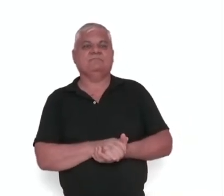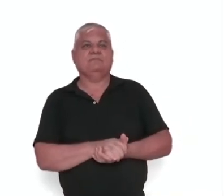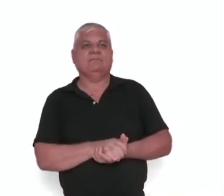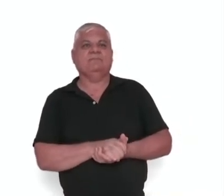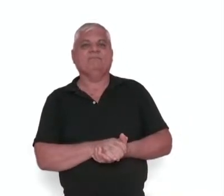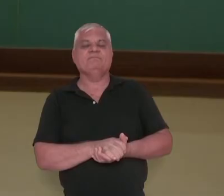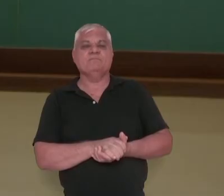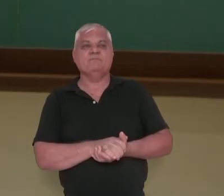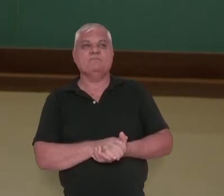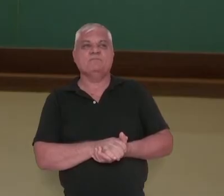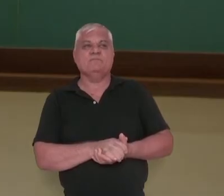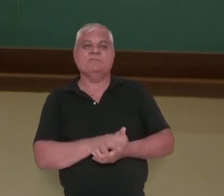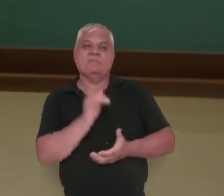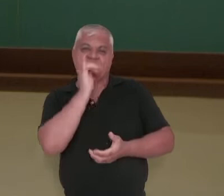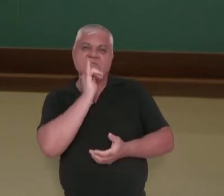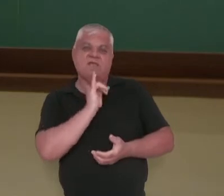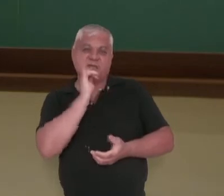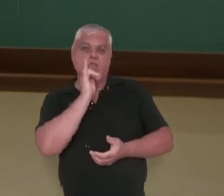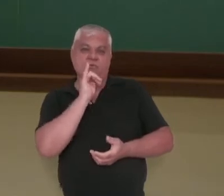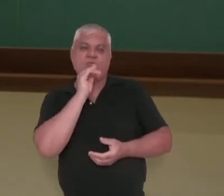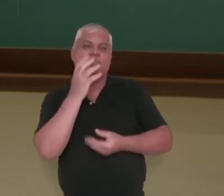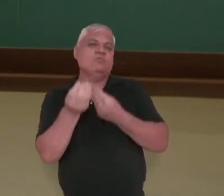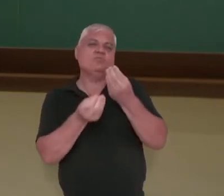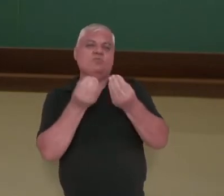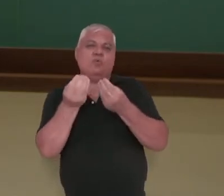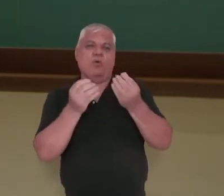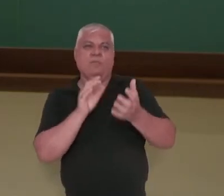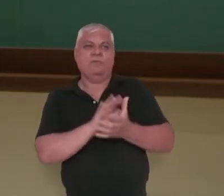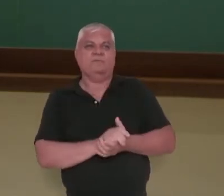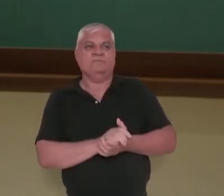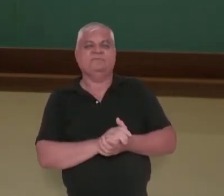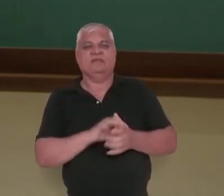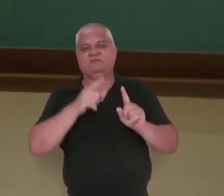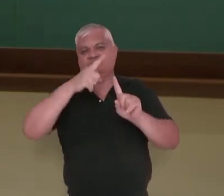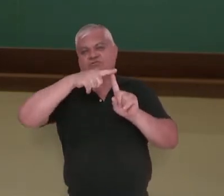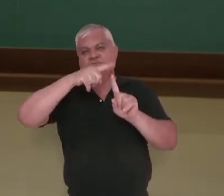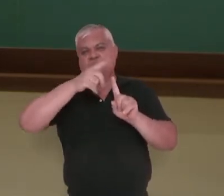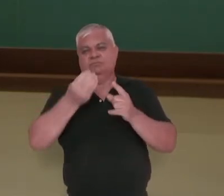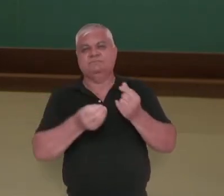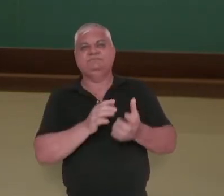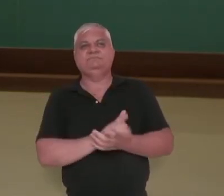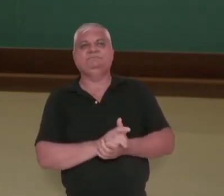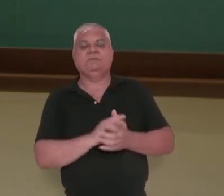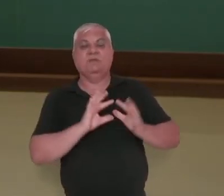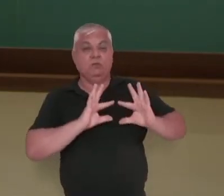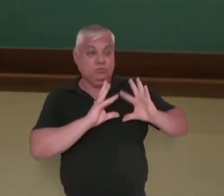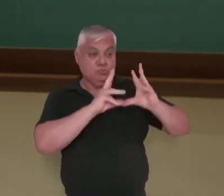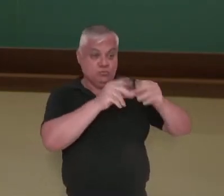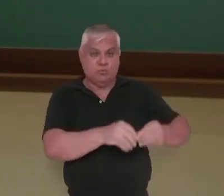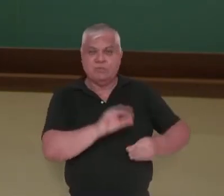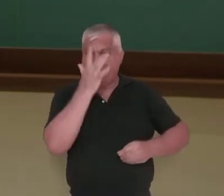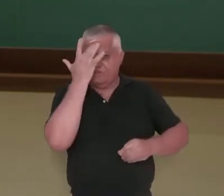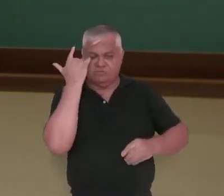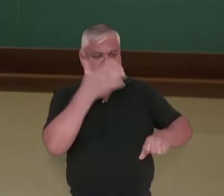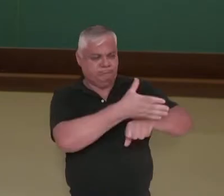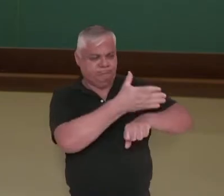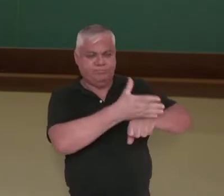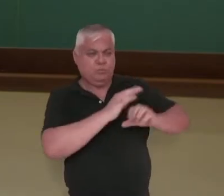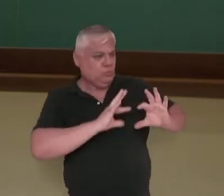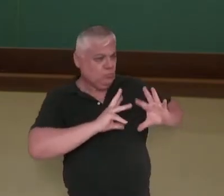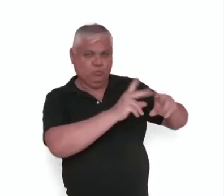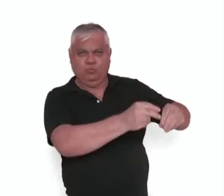E daí nós temos alguns exemplos aí desses jogos semi-cooperativos, alguns tipos deles. Todos jogam. Então, como que